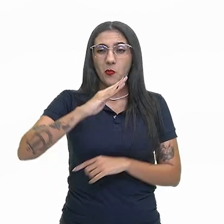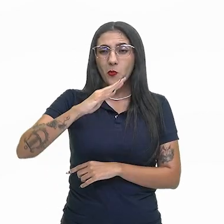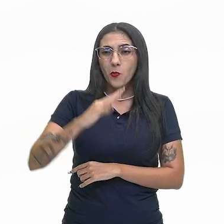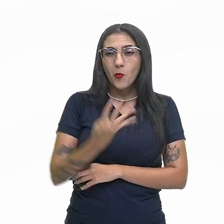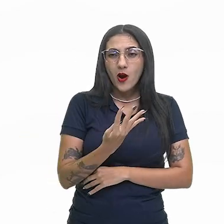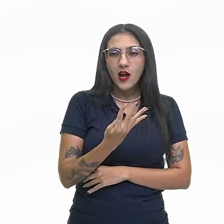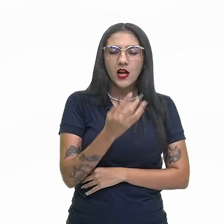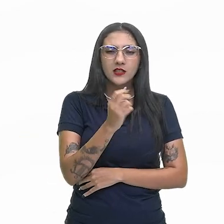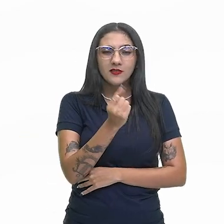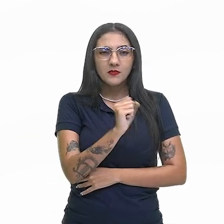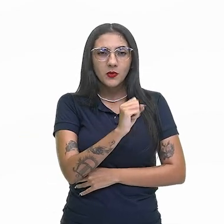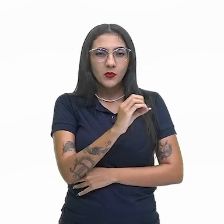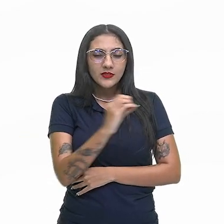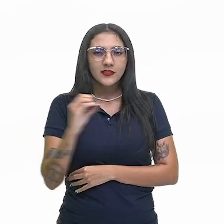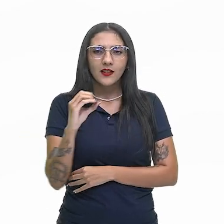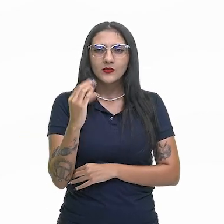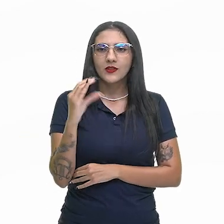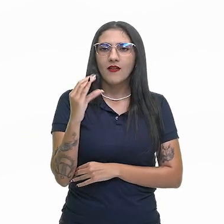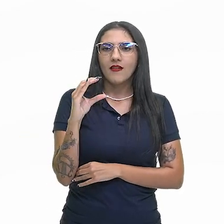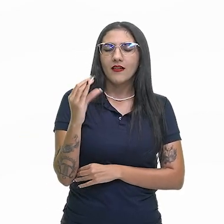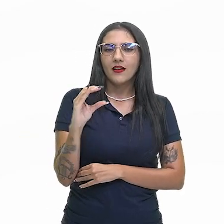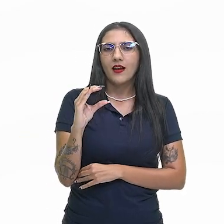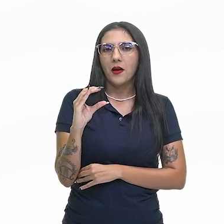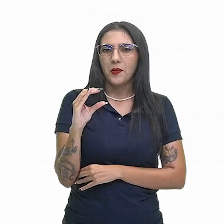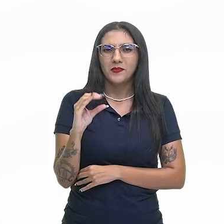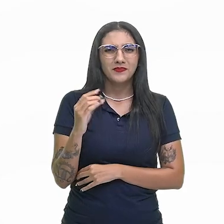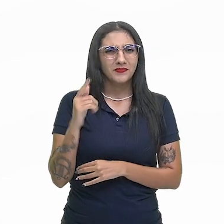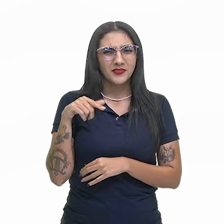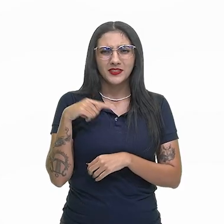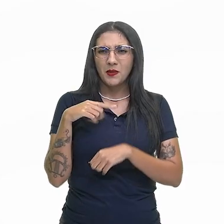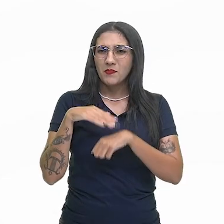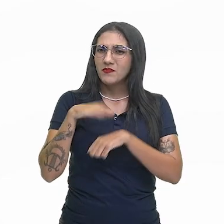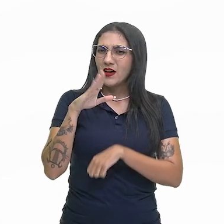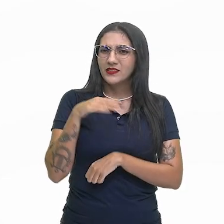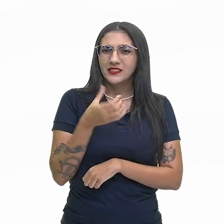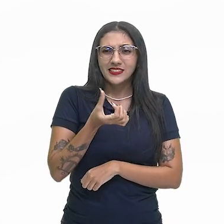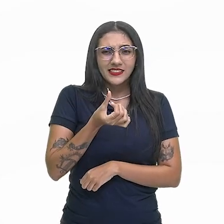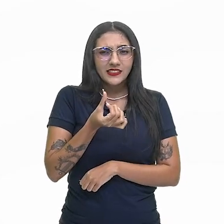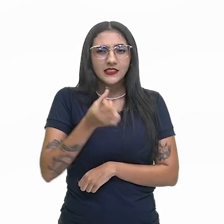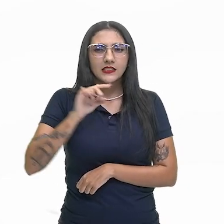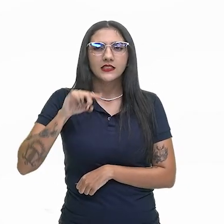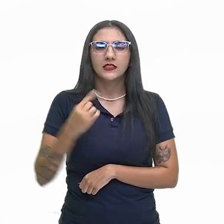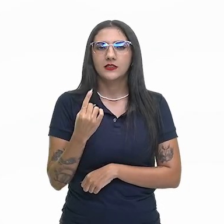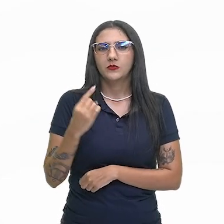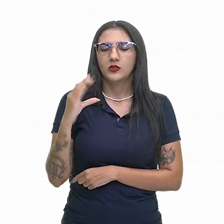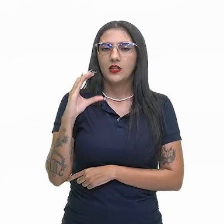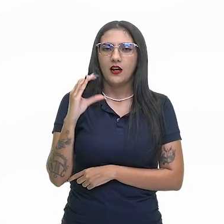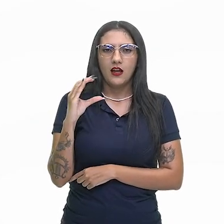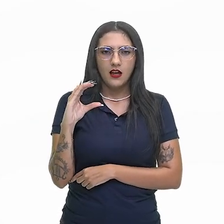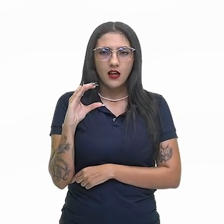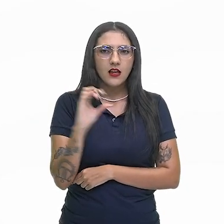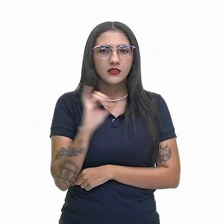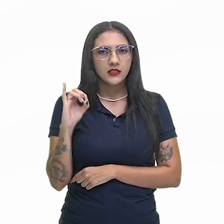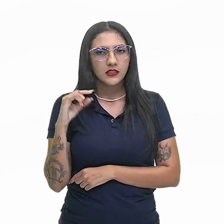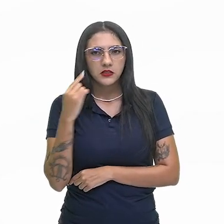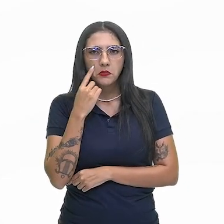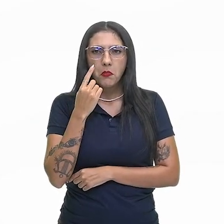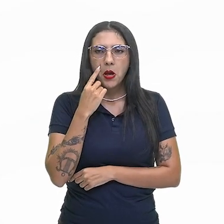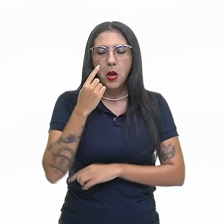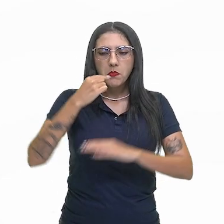4.800 graus Celsius até mais de cerca de 6.000 graus Celsius, quando a gente vai ver o núcleo interno,